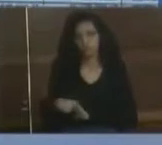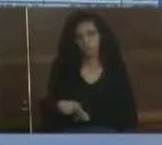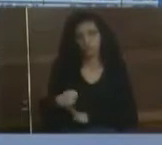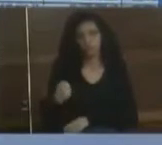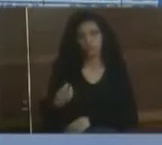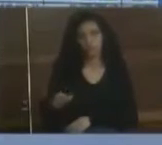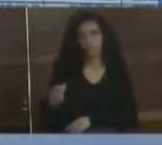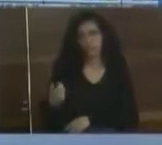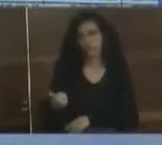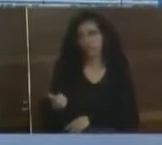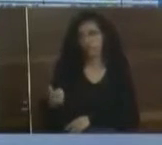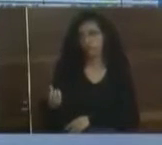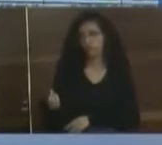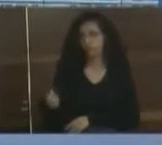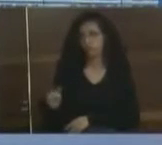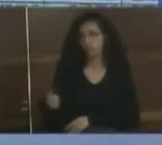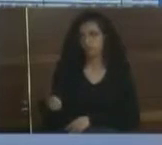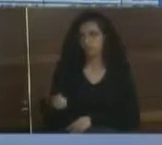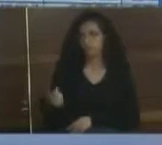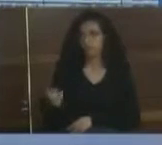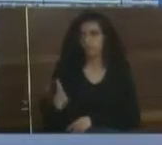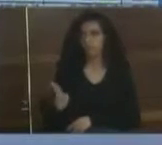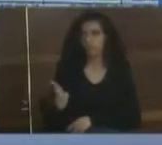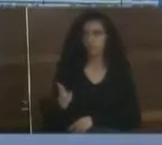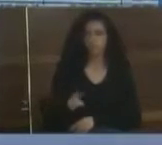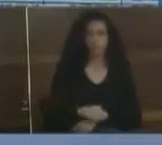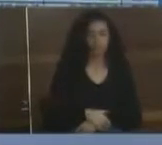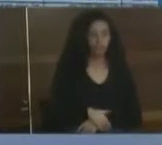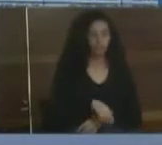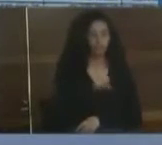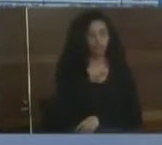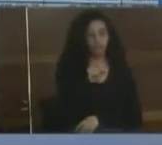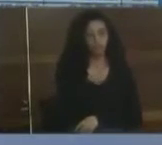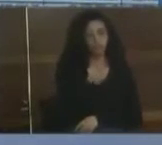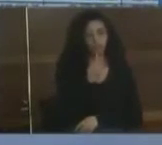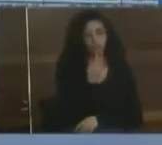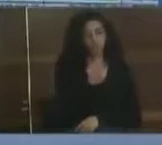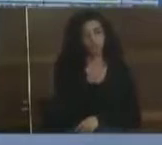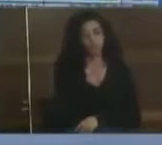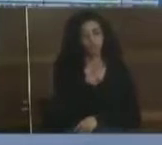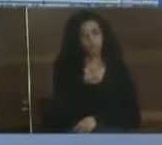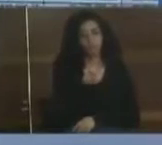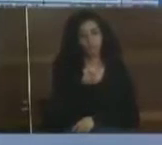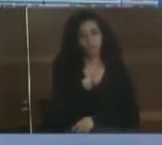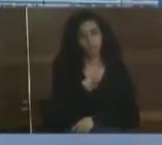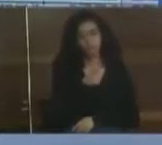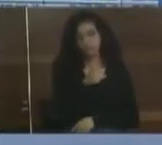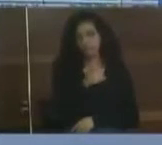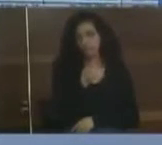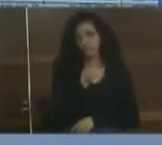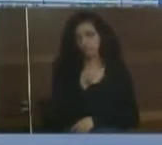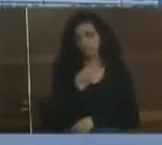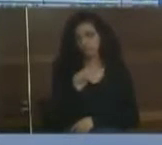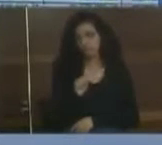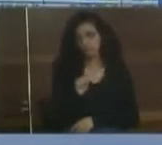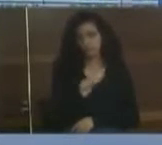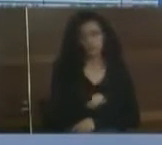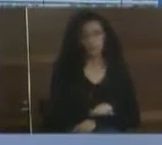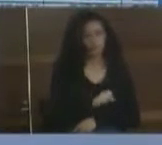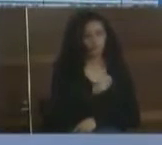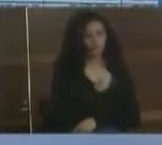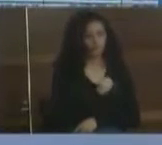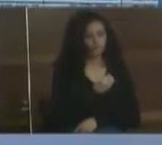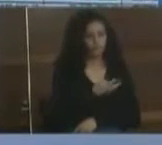quadrimestre de 316 r$1000 subvenções sociais despesa orçada atualizada de